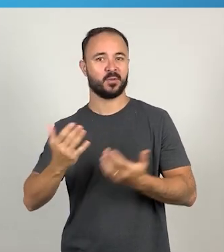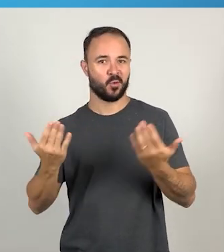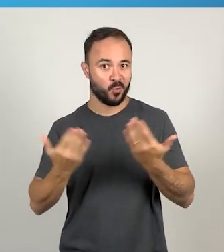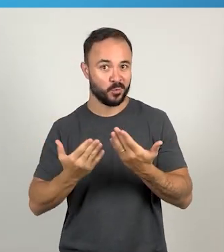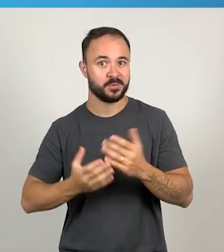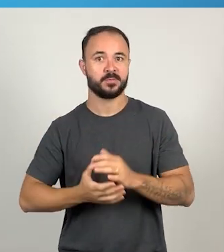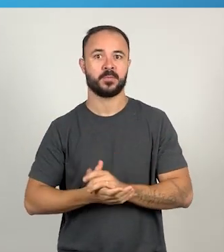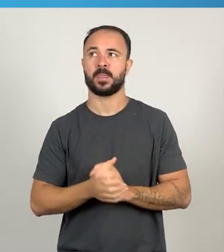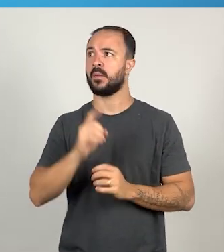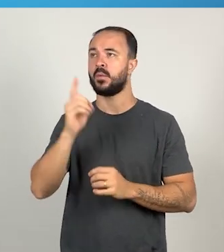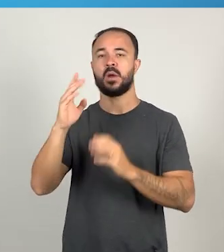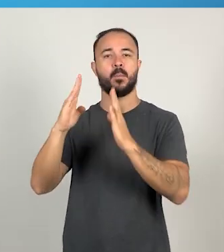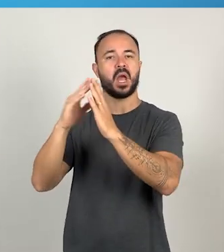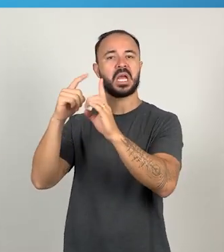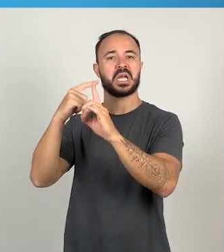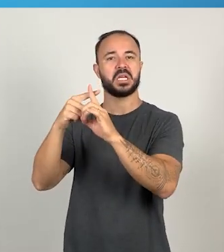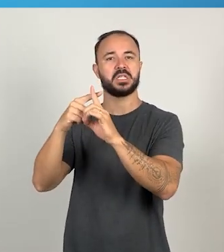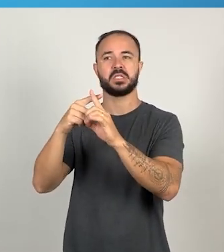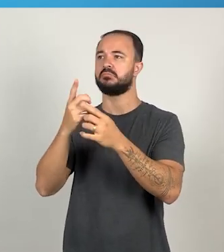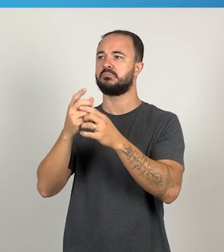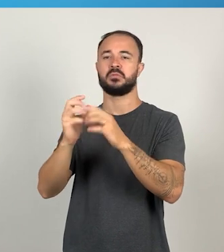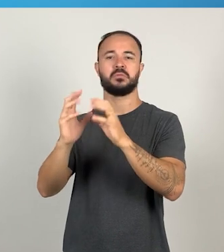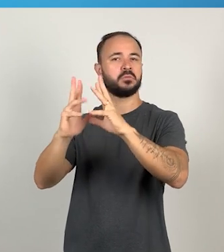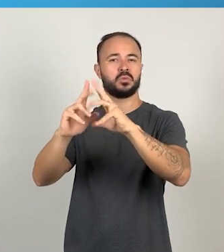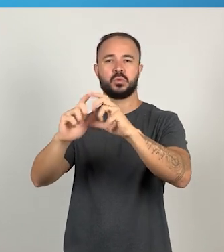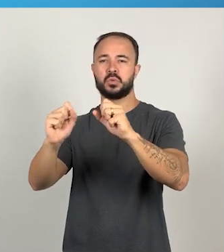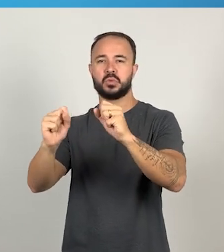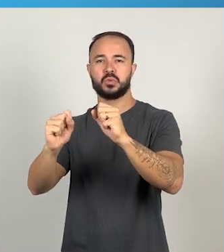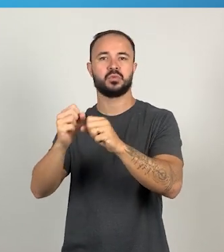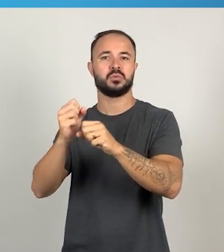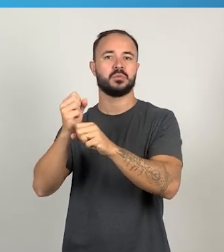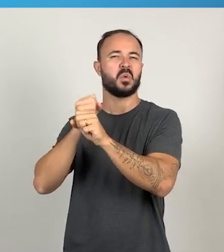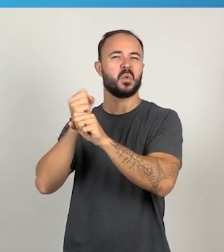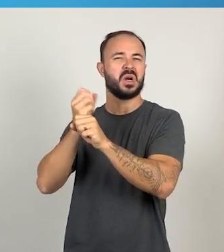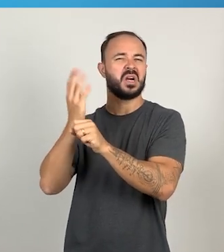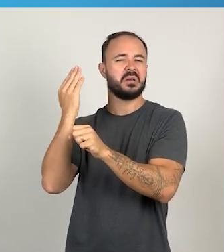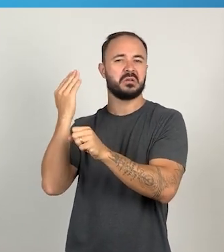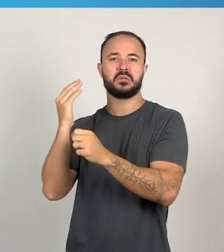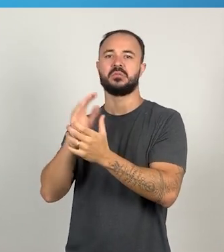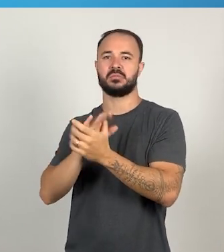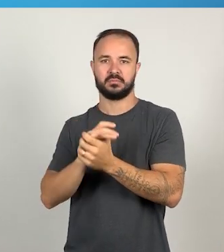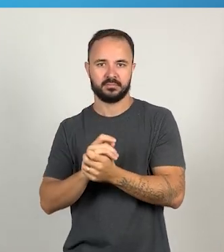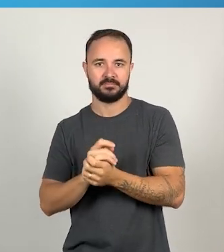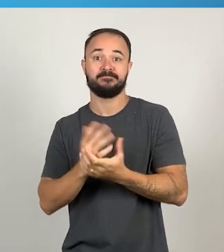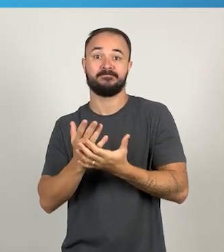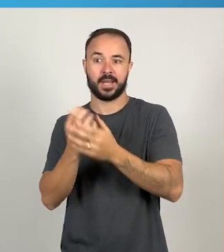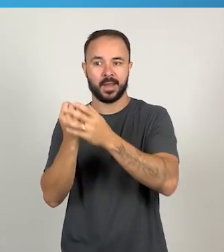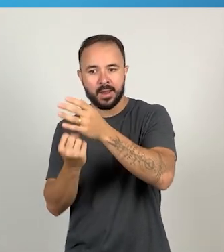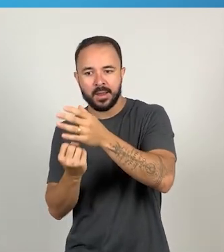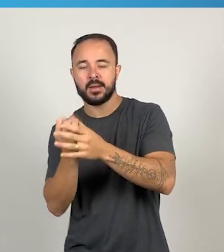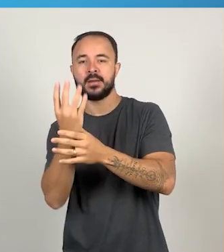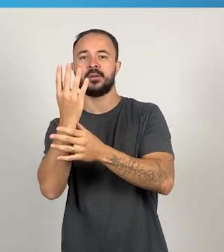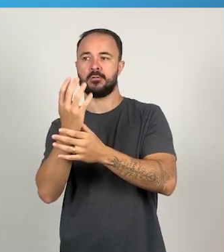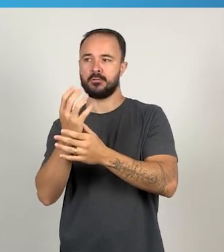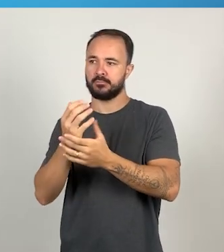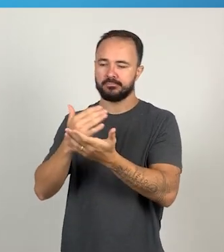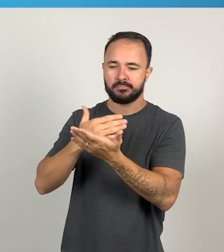foi demolida nos anos 30 para poder aí dar início às obras do que nós temos hoje na